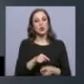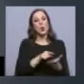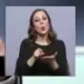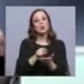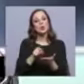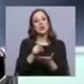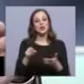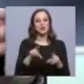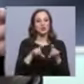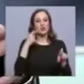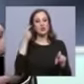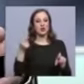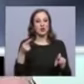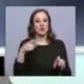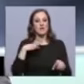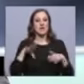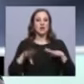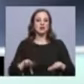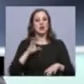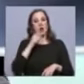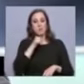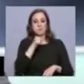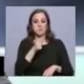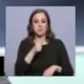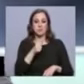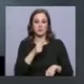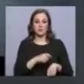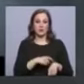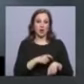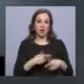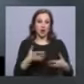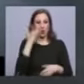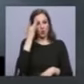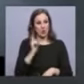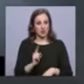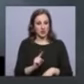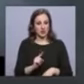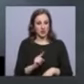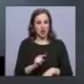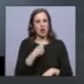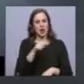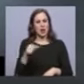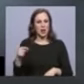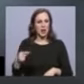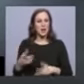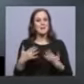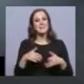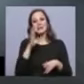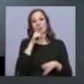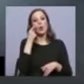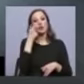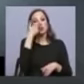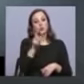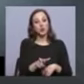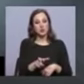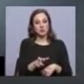que eu quero ainda neste momento ainda não não é tão fácil já já existem mais gostoso quanto conhece alguém que é melhor